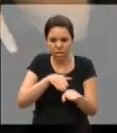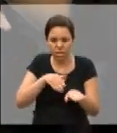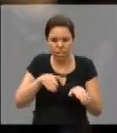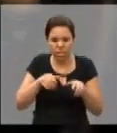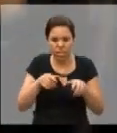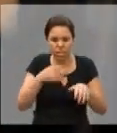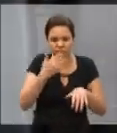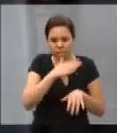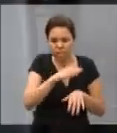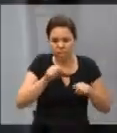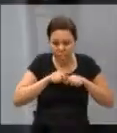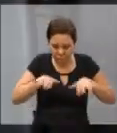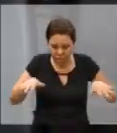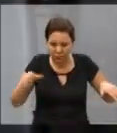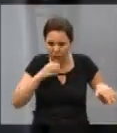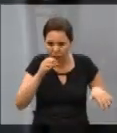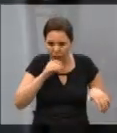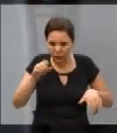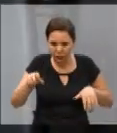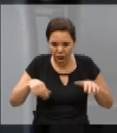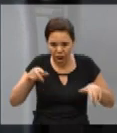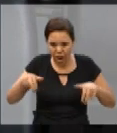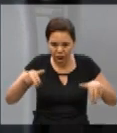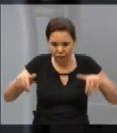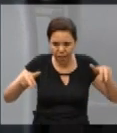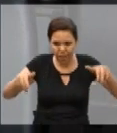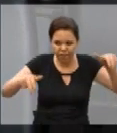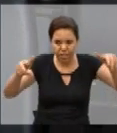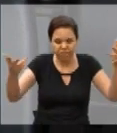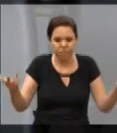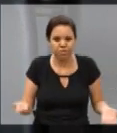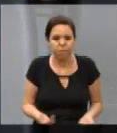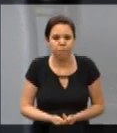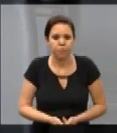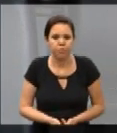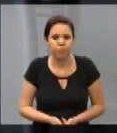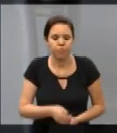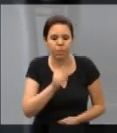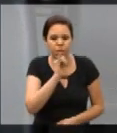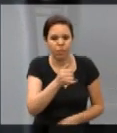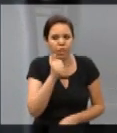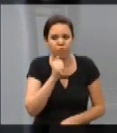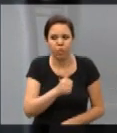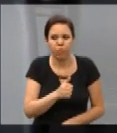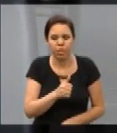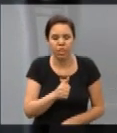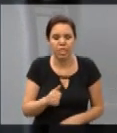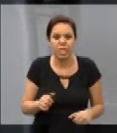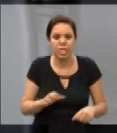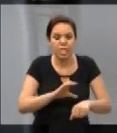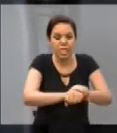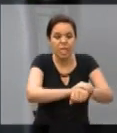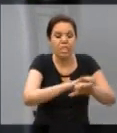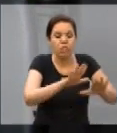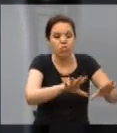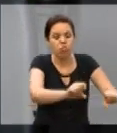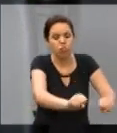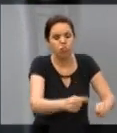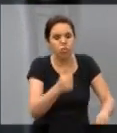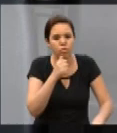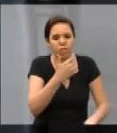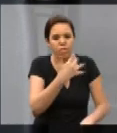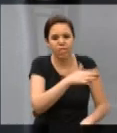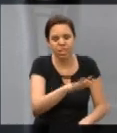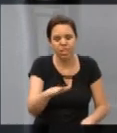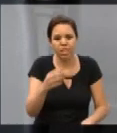crianças correndo. Eu falei, meu Deus do céu, se a gente atropela uma criança dessa. Aí eu falei pra menina, pelo amor de Deus, segura essas crianças aí, que a gente precisa fazer enquanto o trem tá